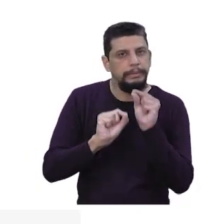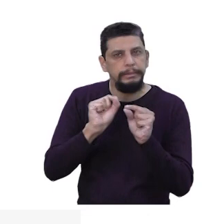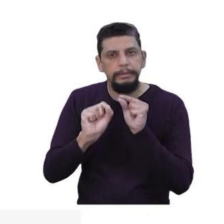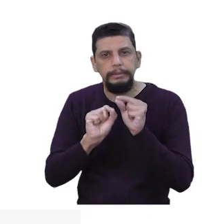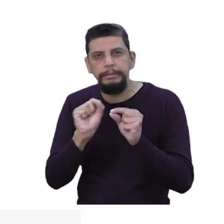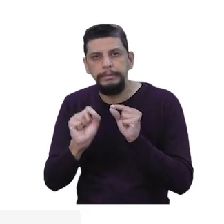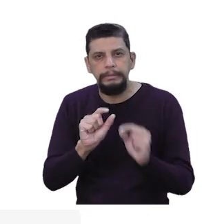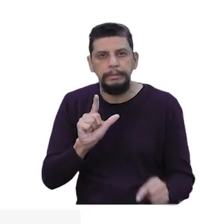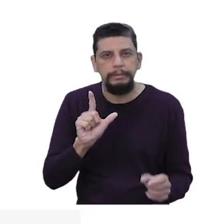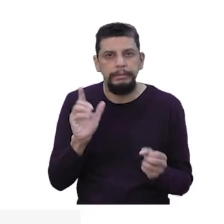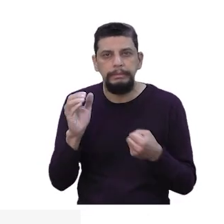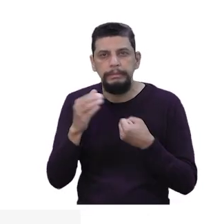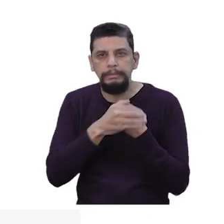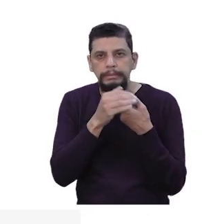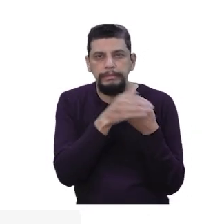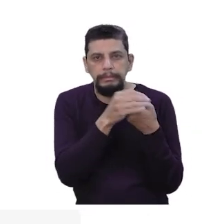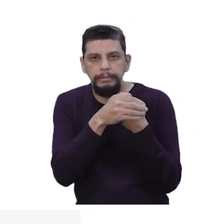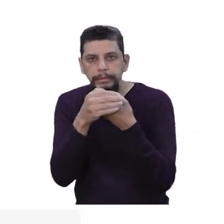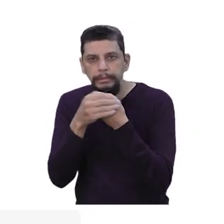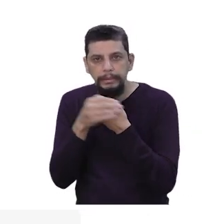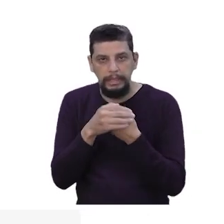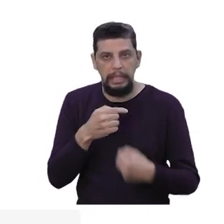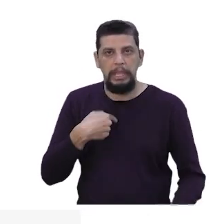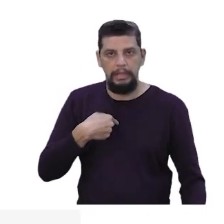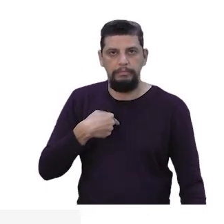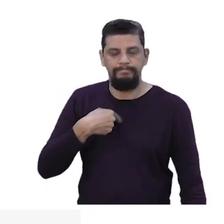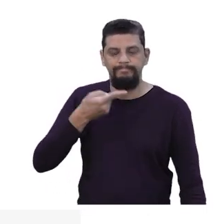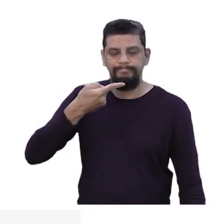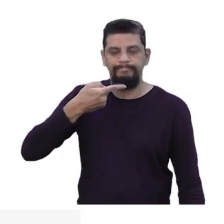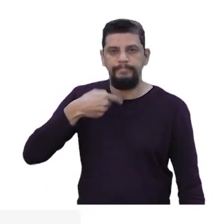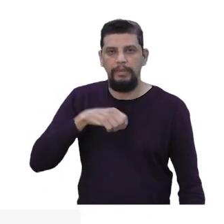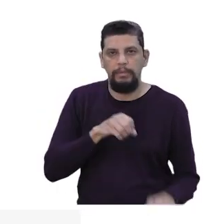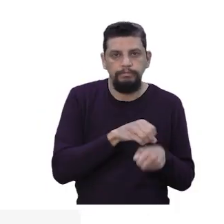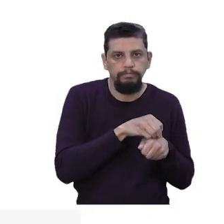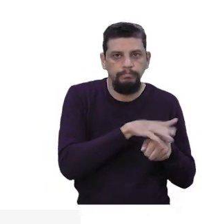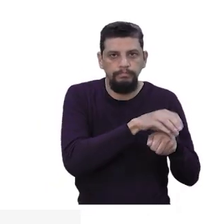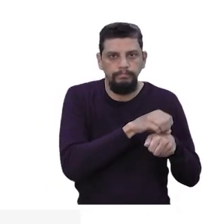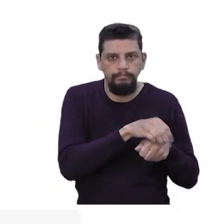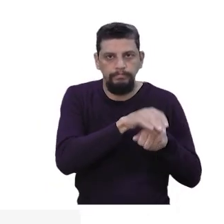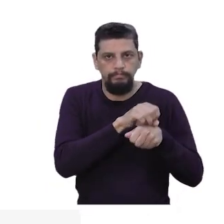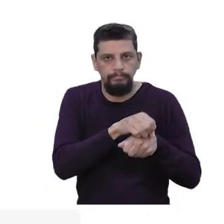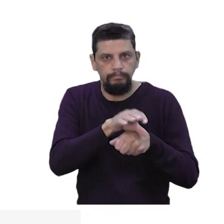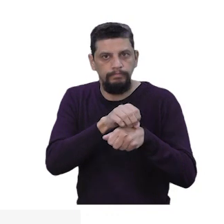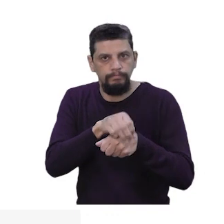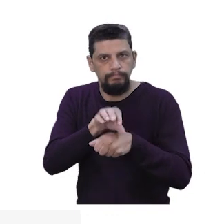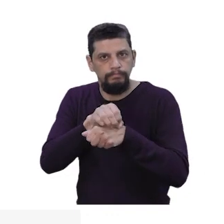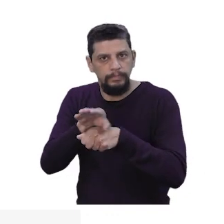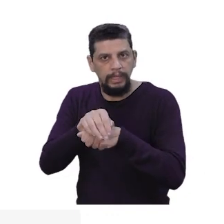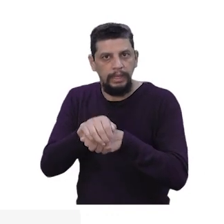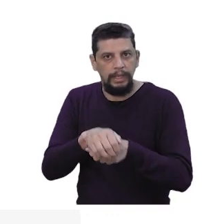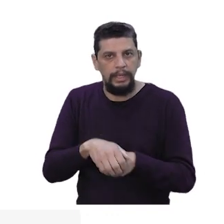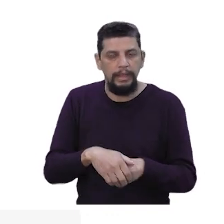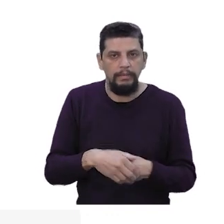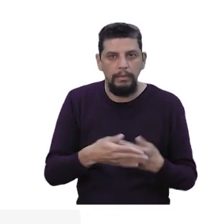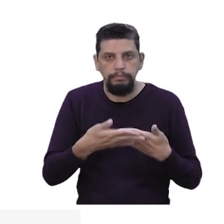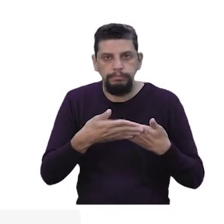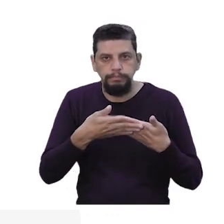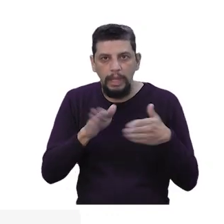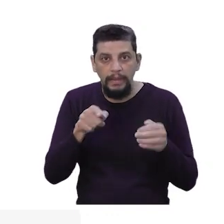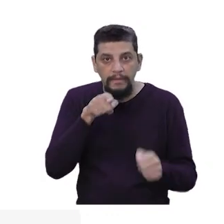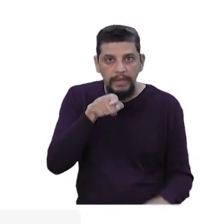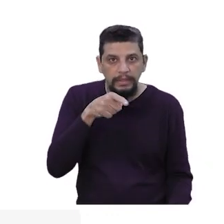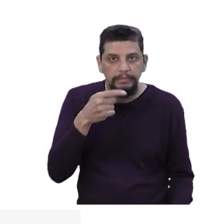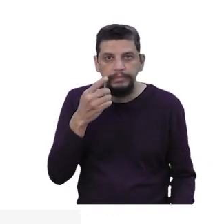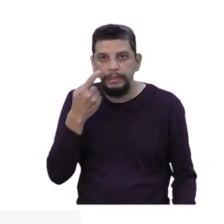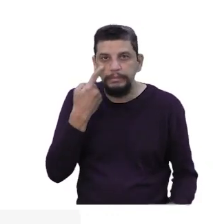que será que está escondidinho? Eu vou dando dicas para você. Eu vou abrir uma a uma